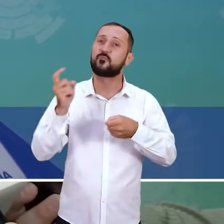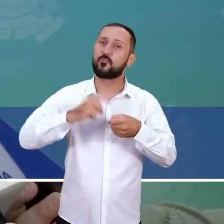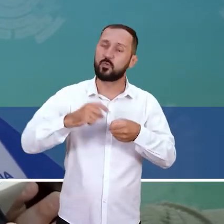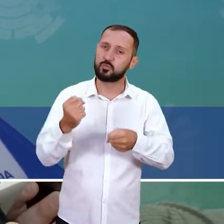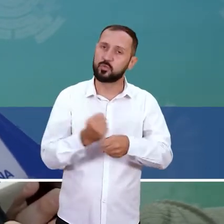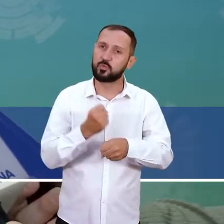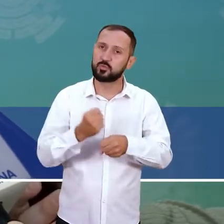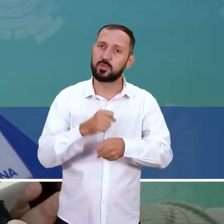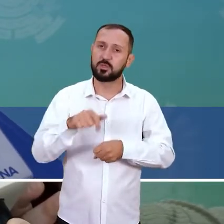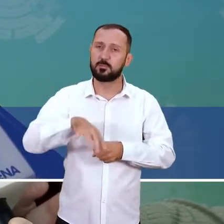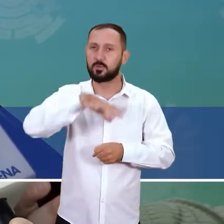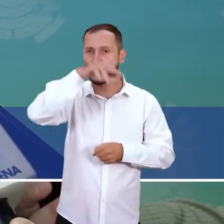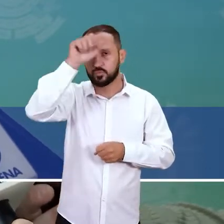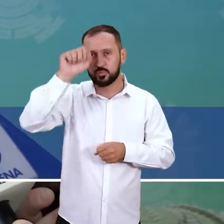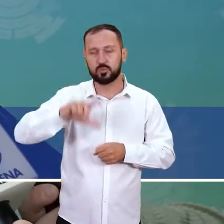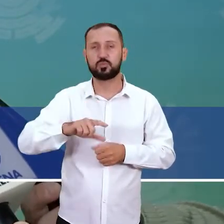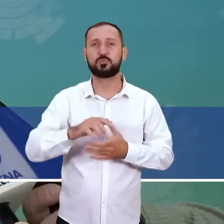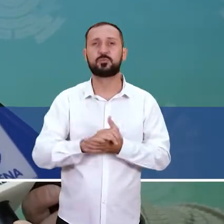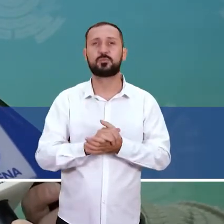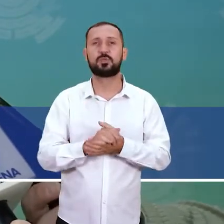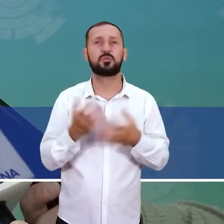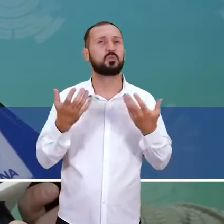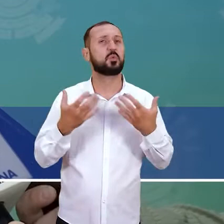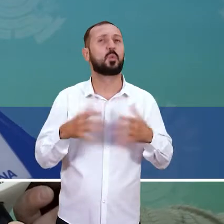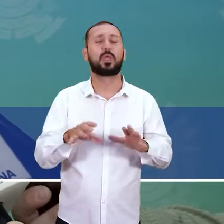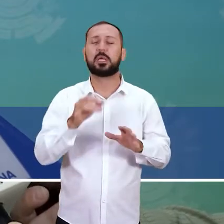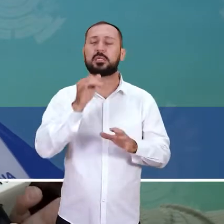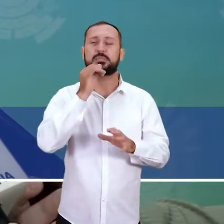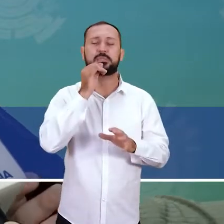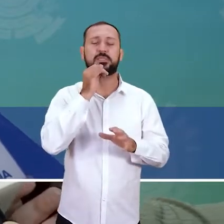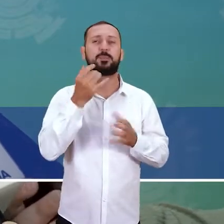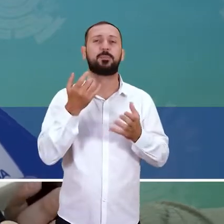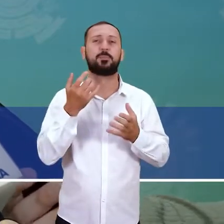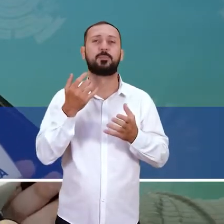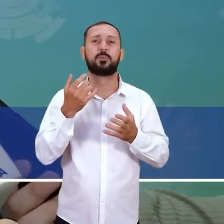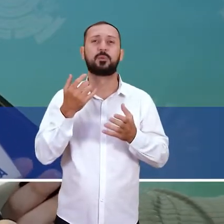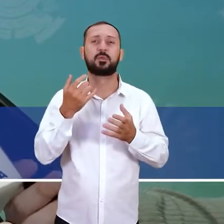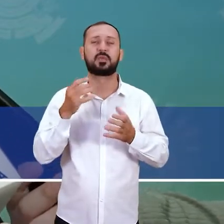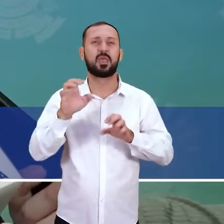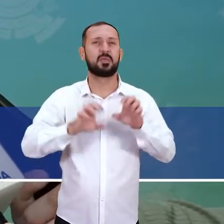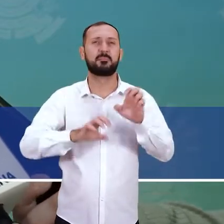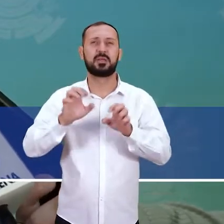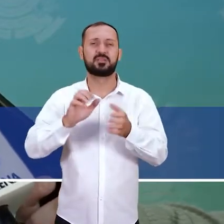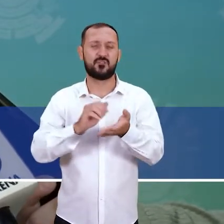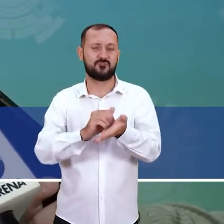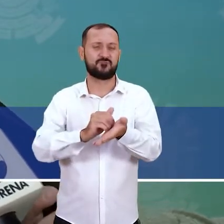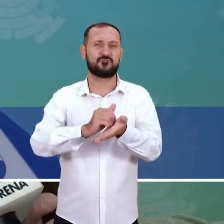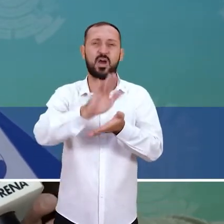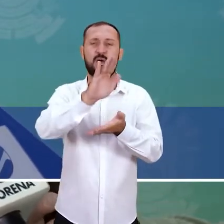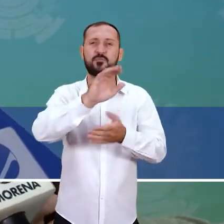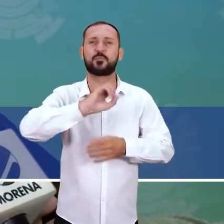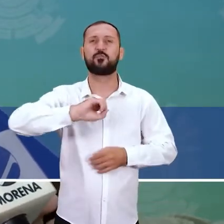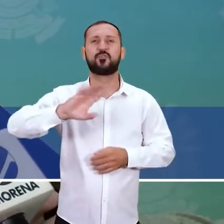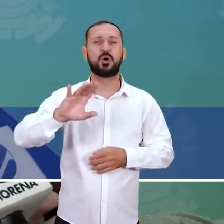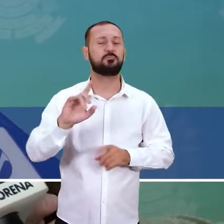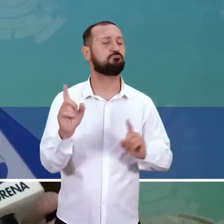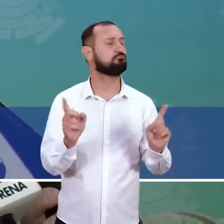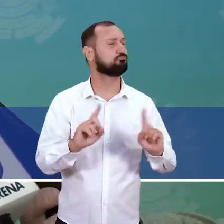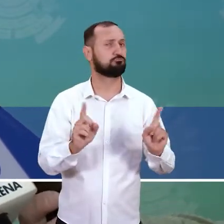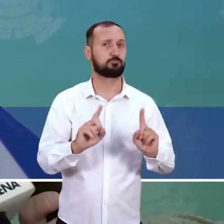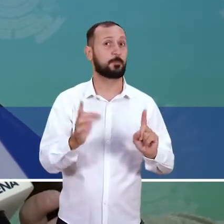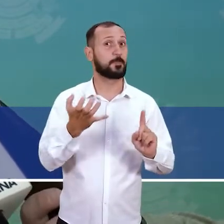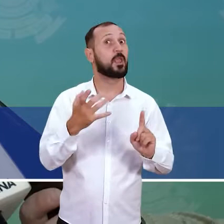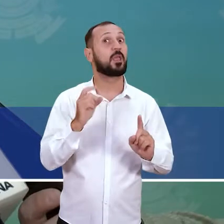pontes, possam ser retomadas no Mato Grosso do Sul. Nós não queremos, de nenhuma forma, a saída